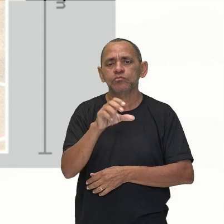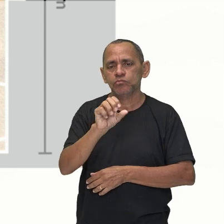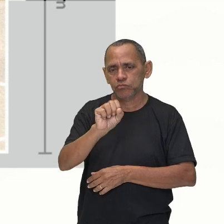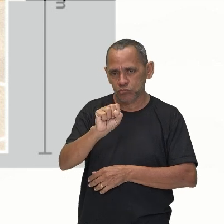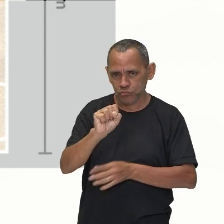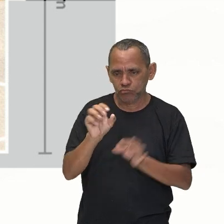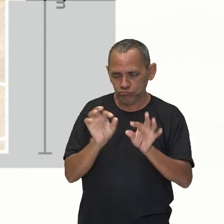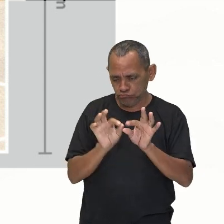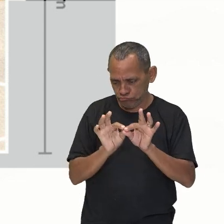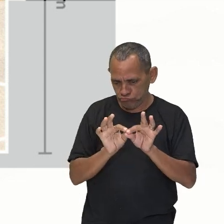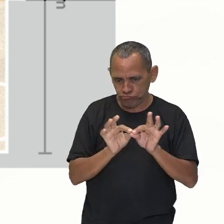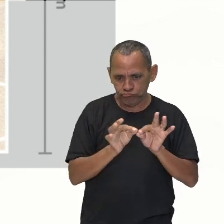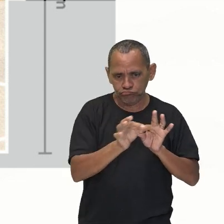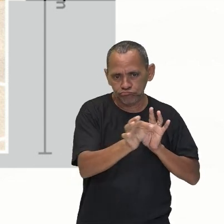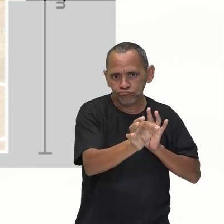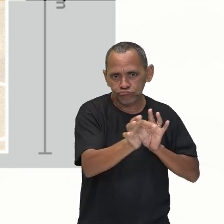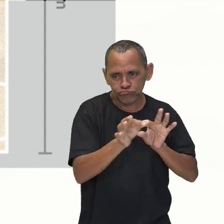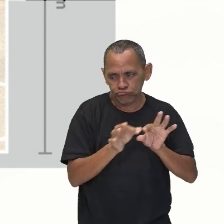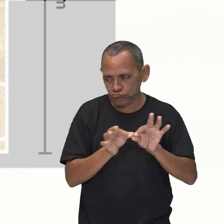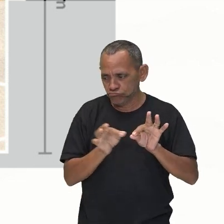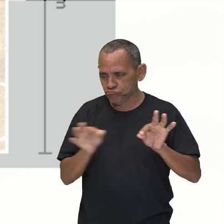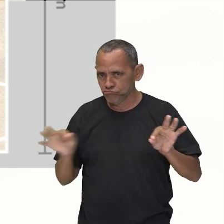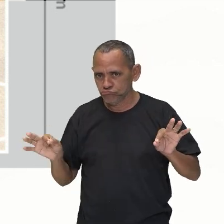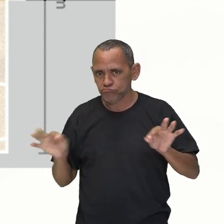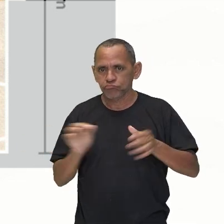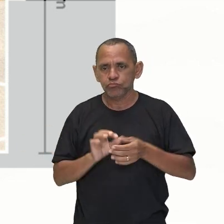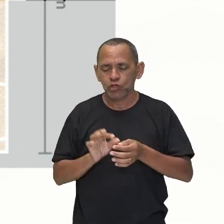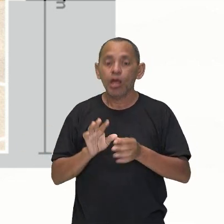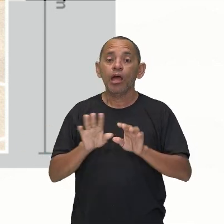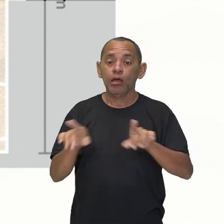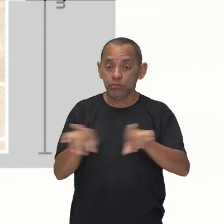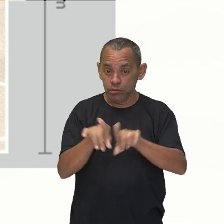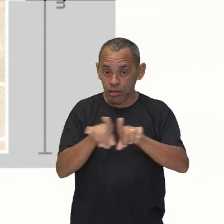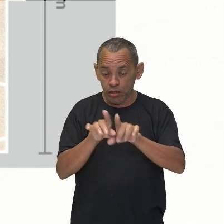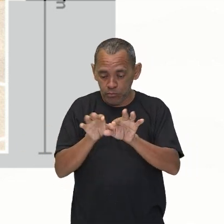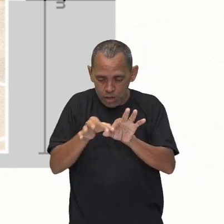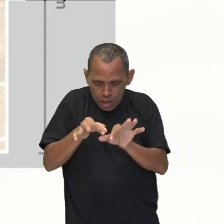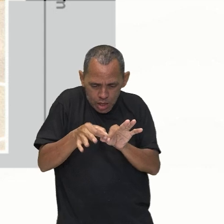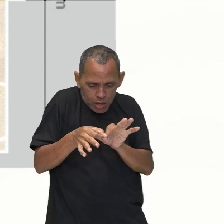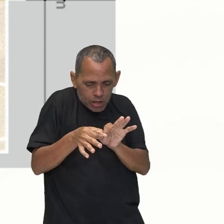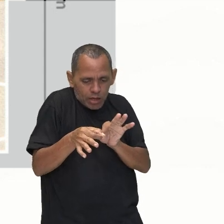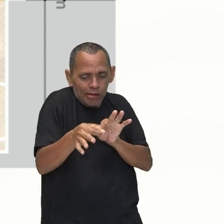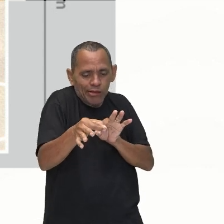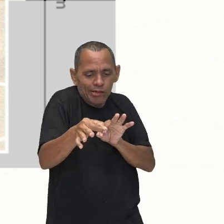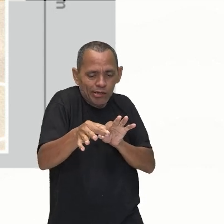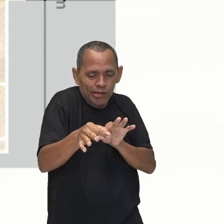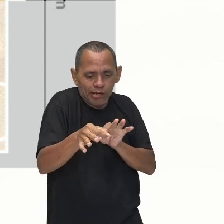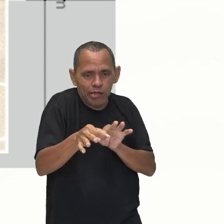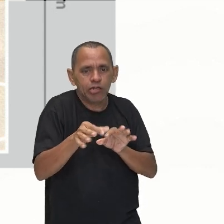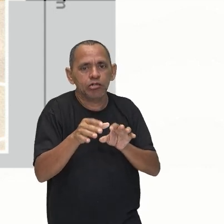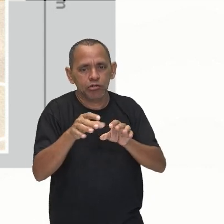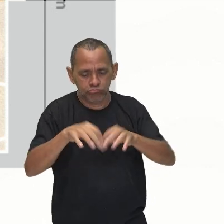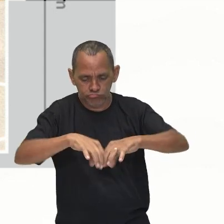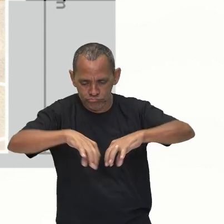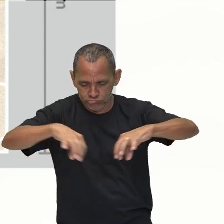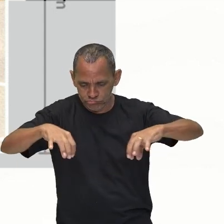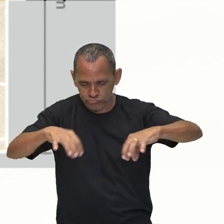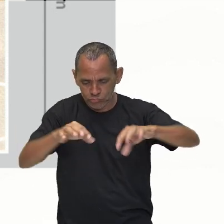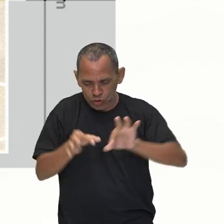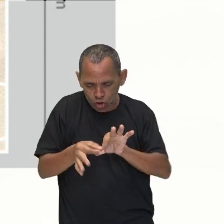A mesma distância é também a linha central, que divide os